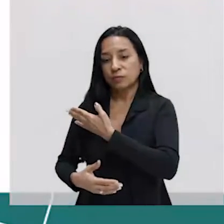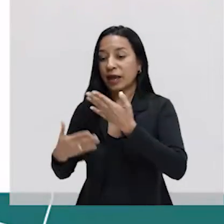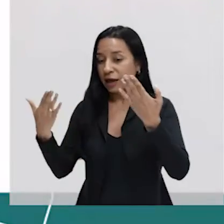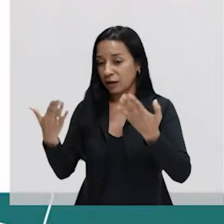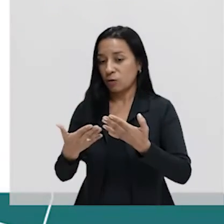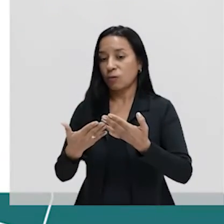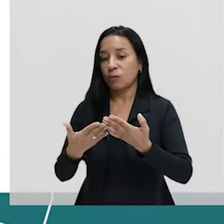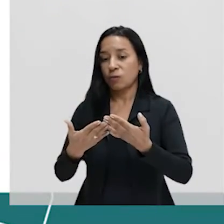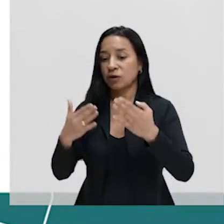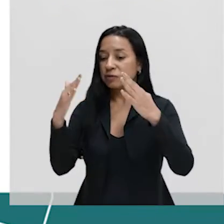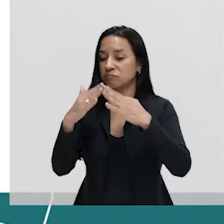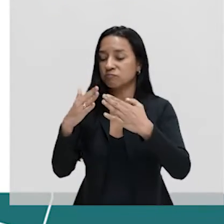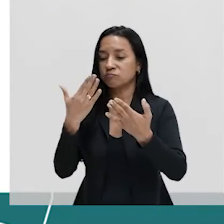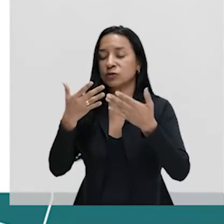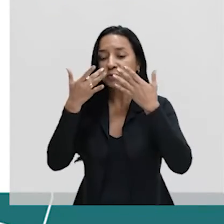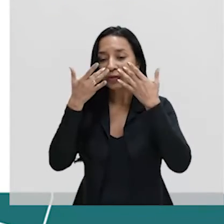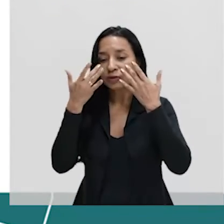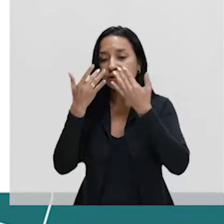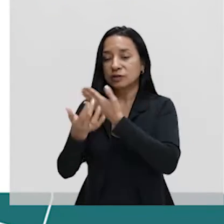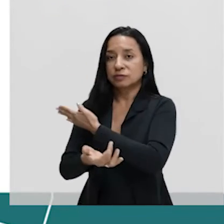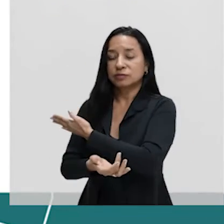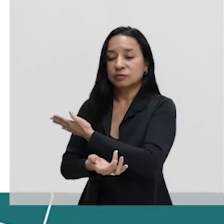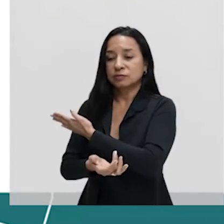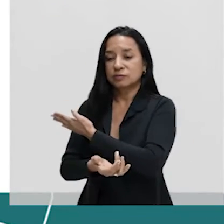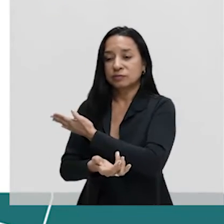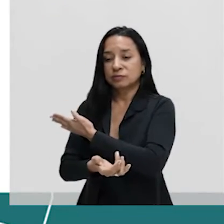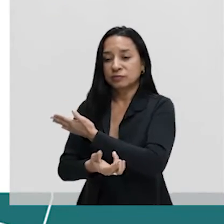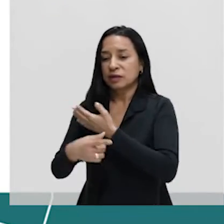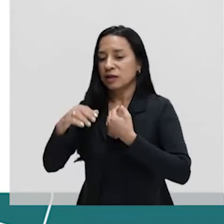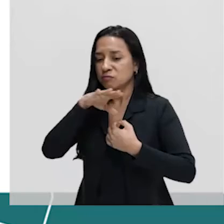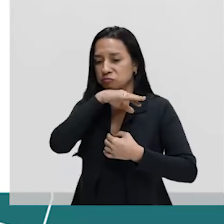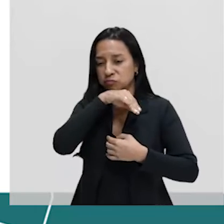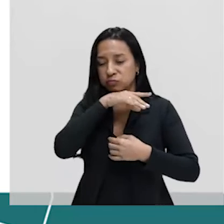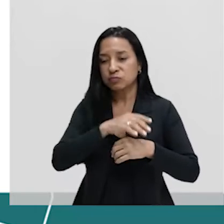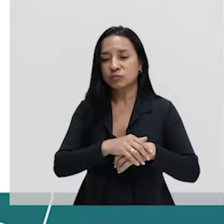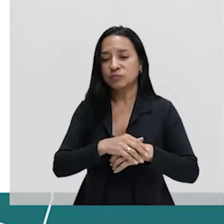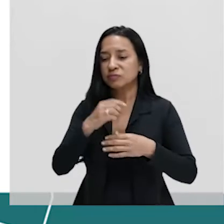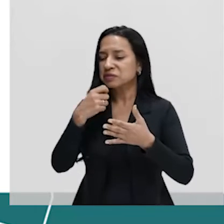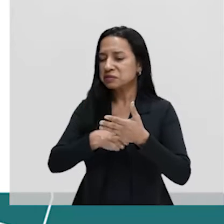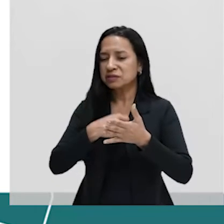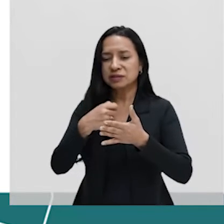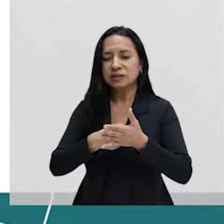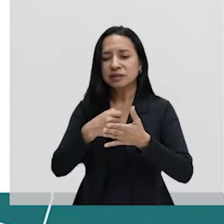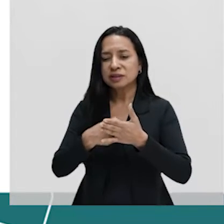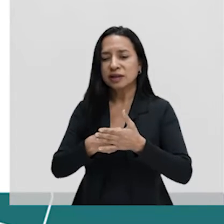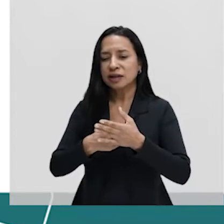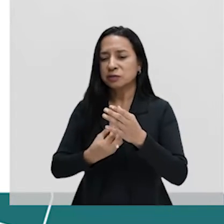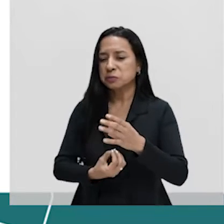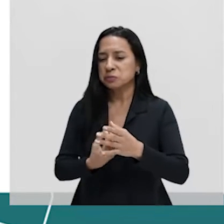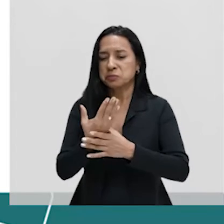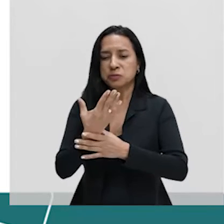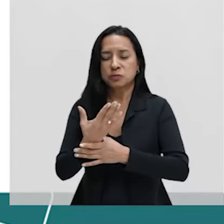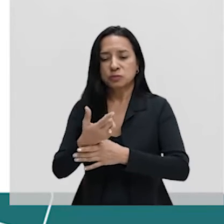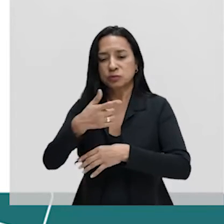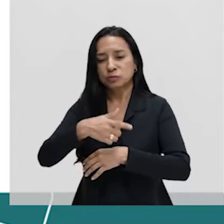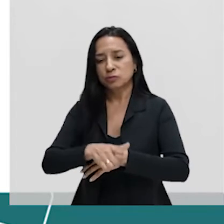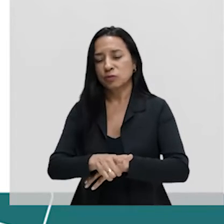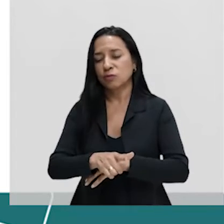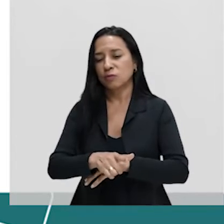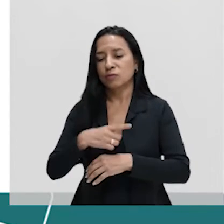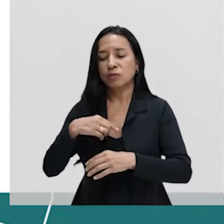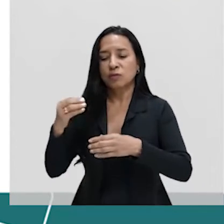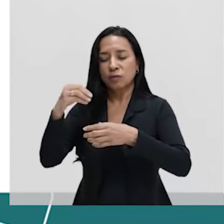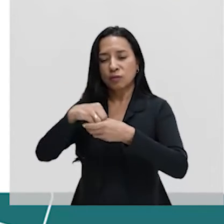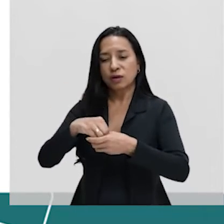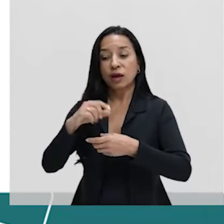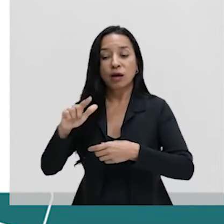si, mas não o conceito do TBC, onde passaram uma série de autores. Já tentaram revitalizar, já tentaram colocar outros grupos de teatro, outras companhias,